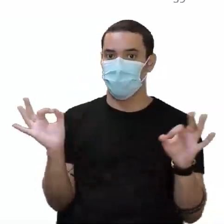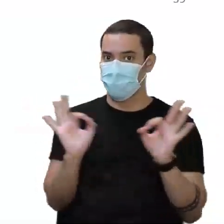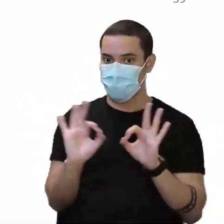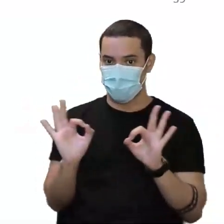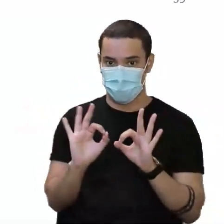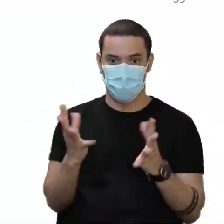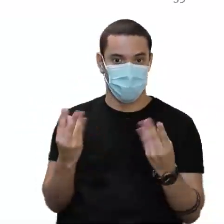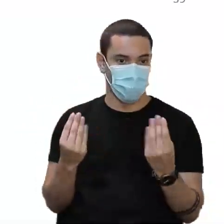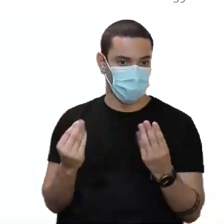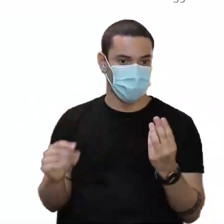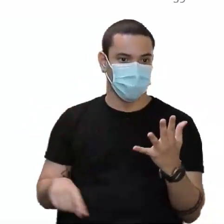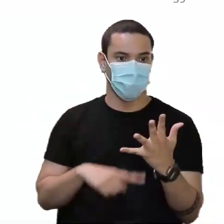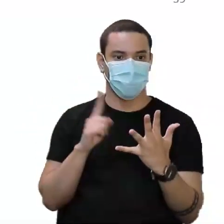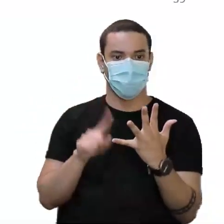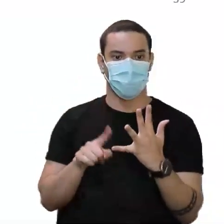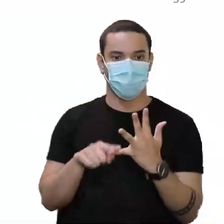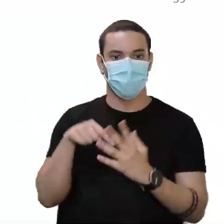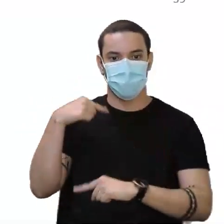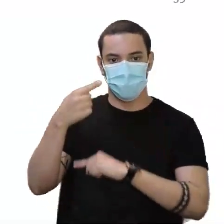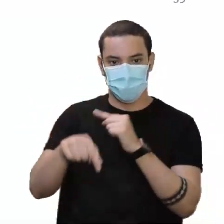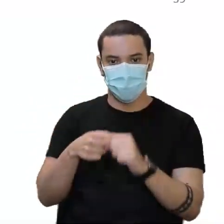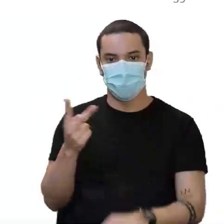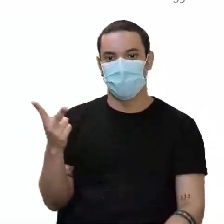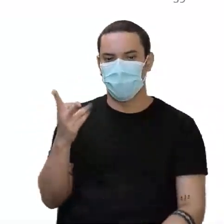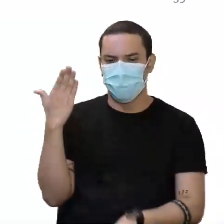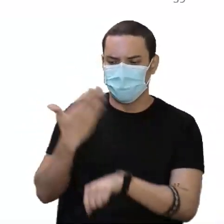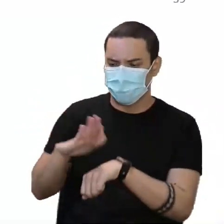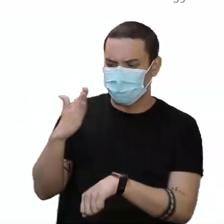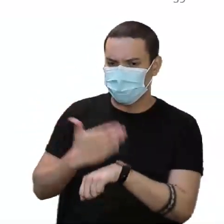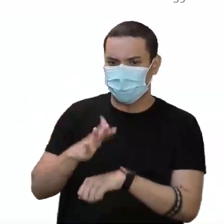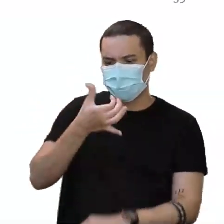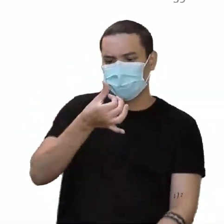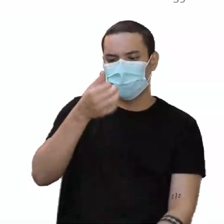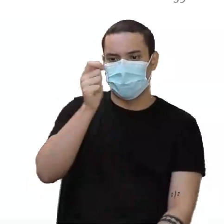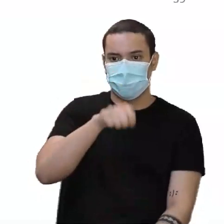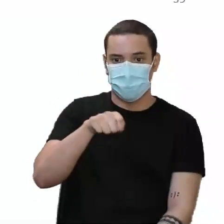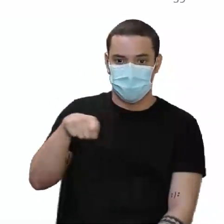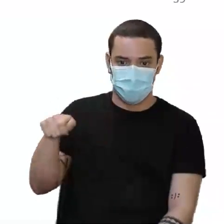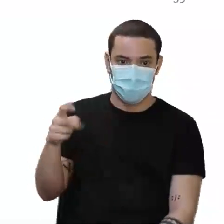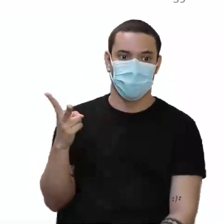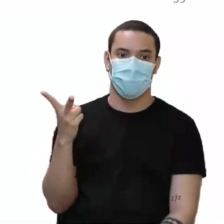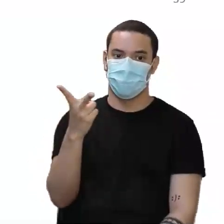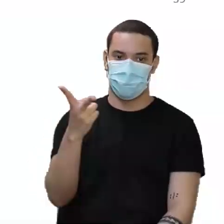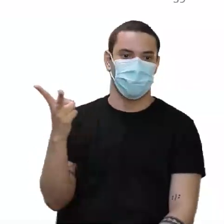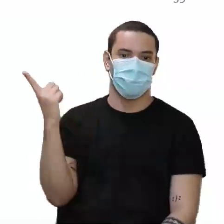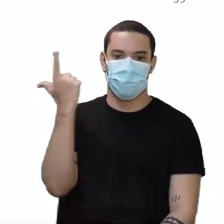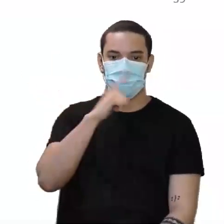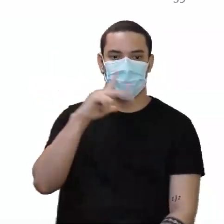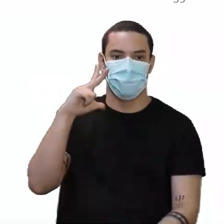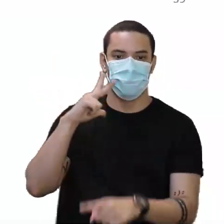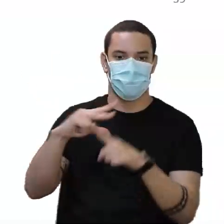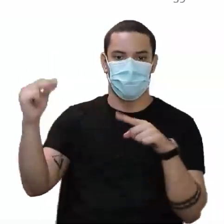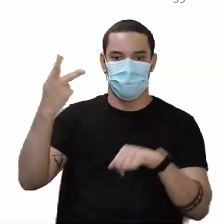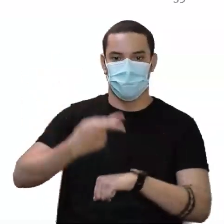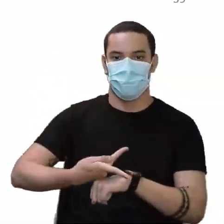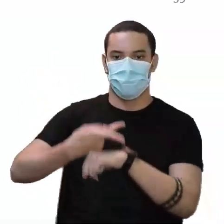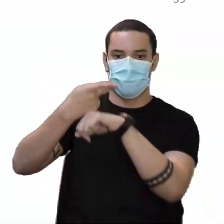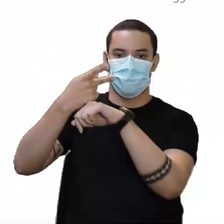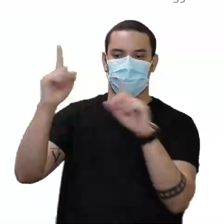muito. Ou a última, depois de terem ensaiado por 6 meses, Dani e Emily foram os vencedores da